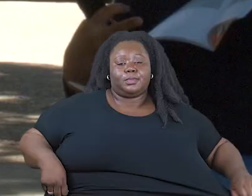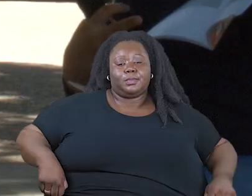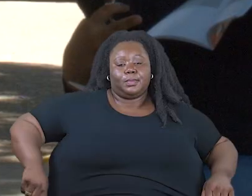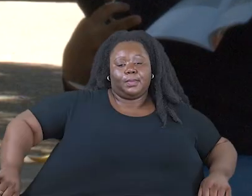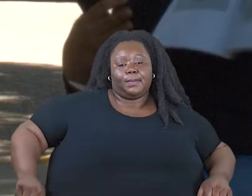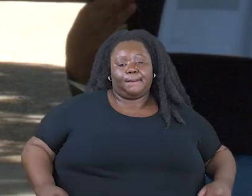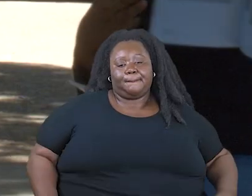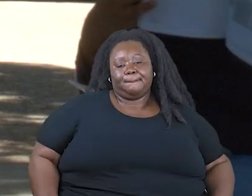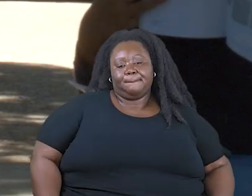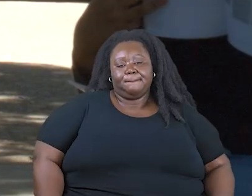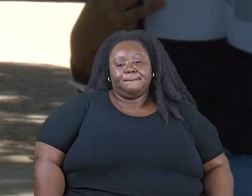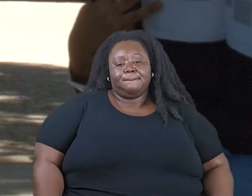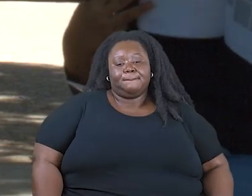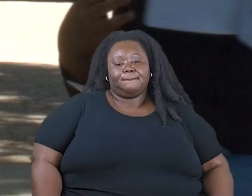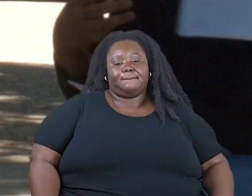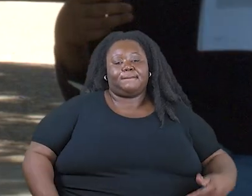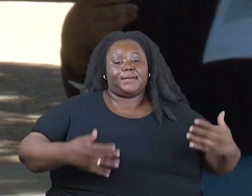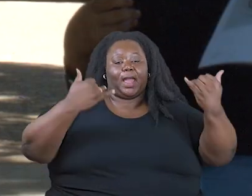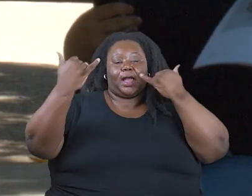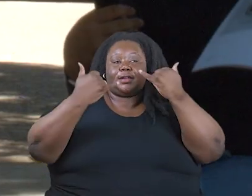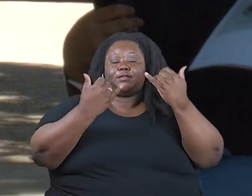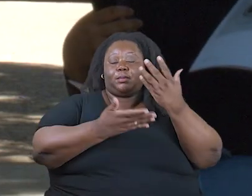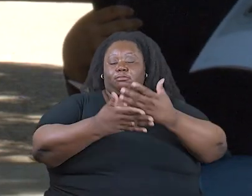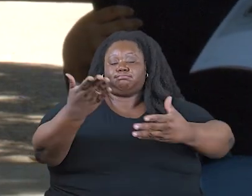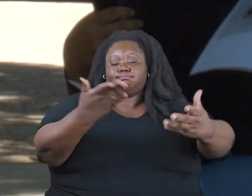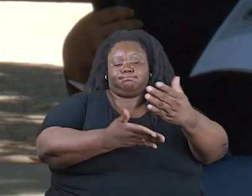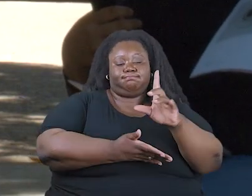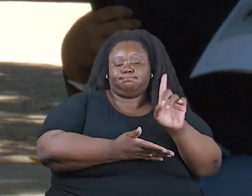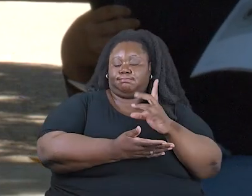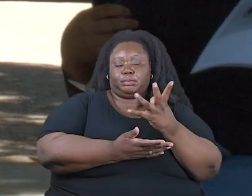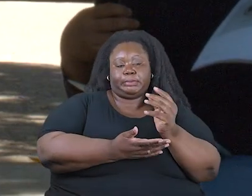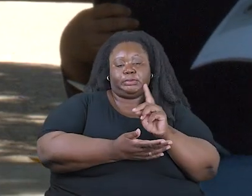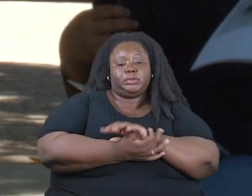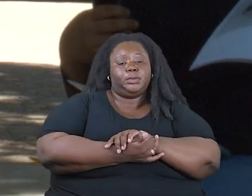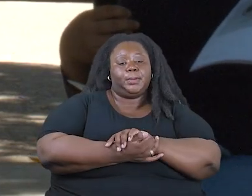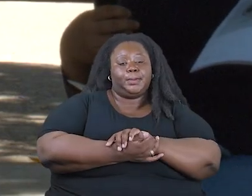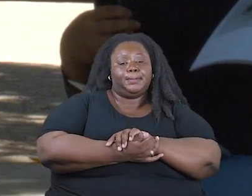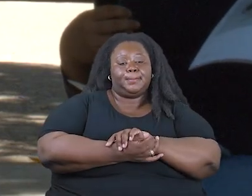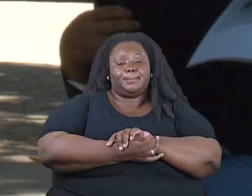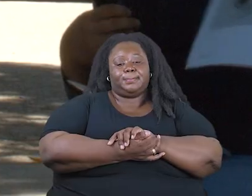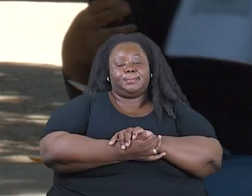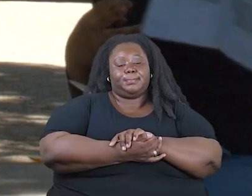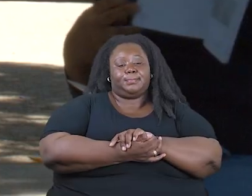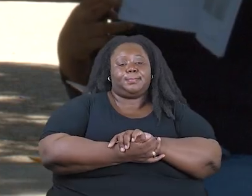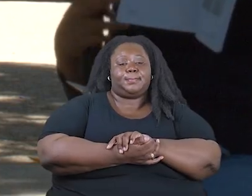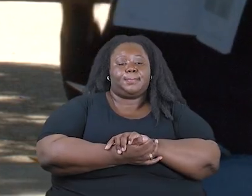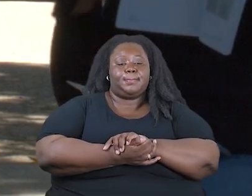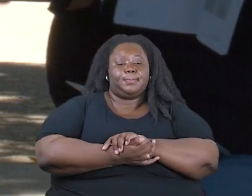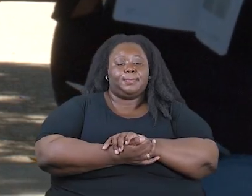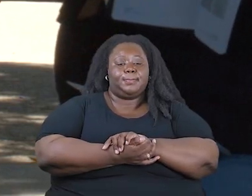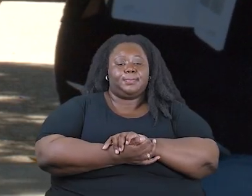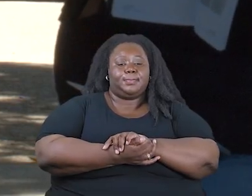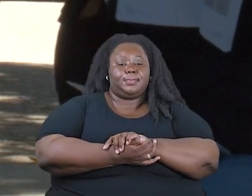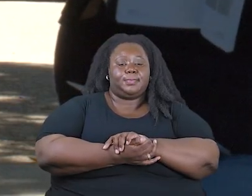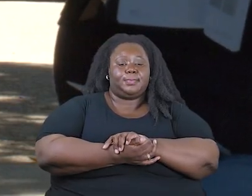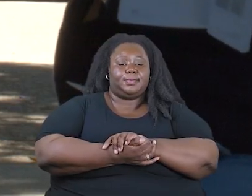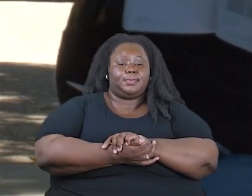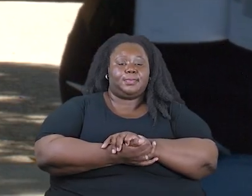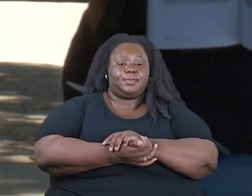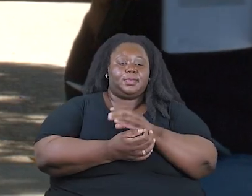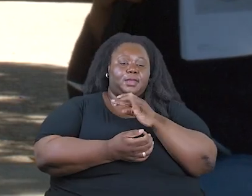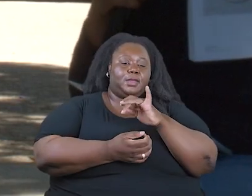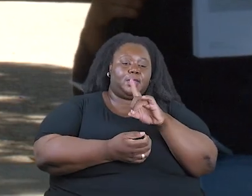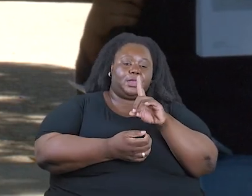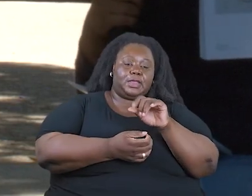também tem isso, assim, a informação ela não circula muito, né? Esse disco, esse do Cildo,